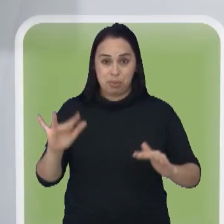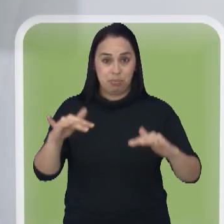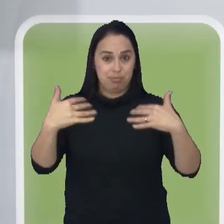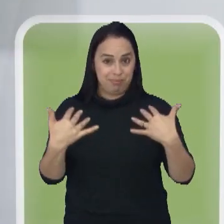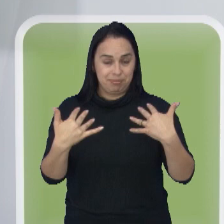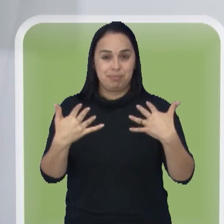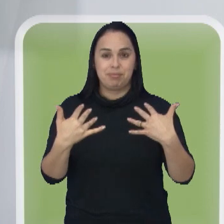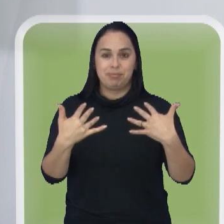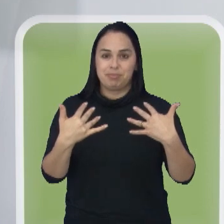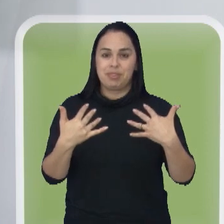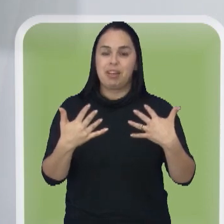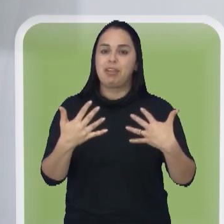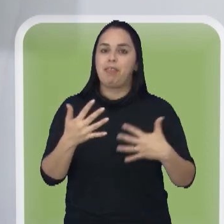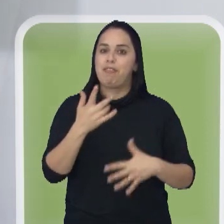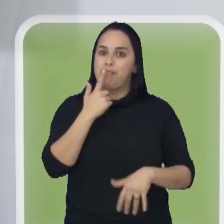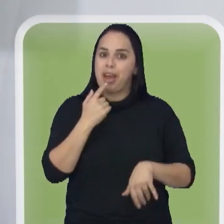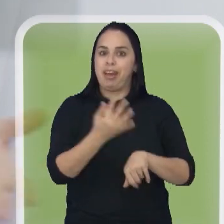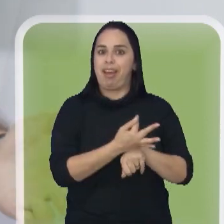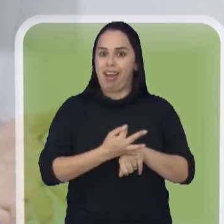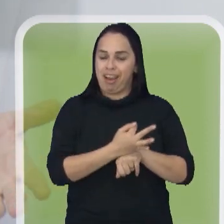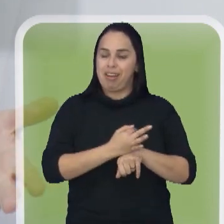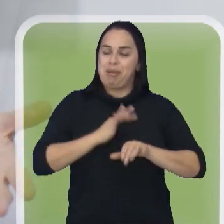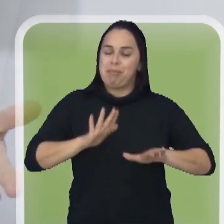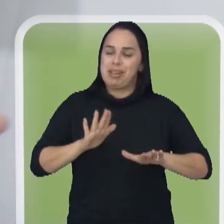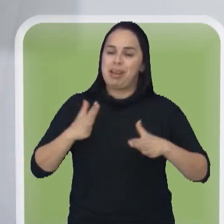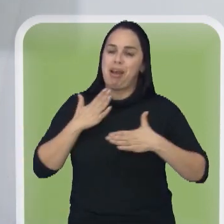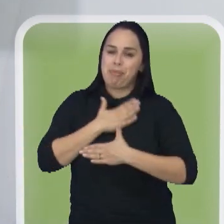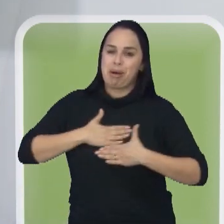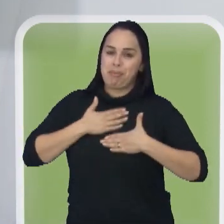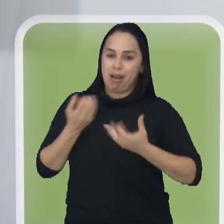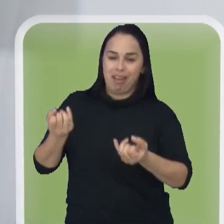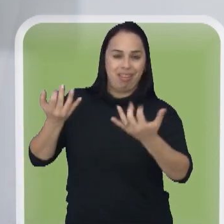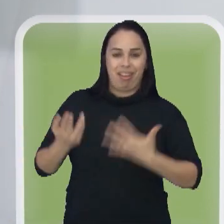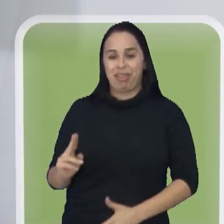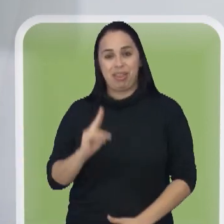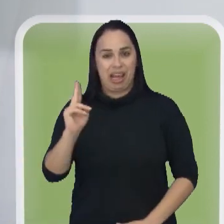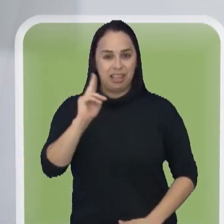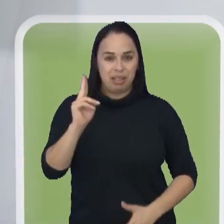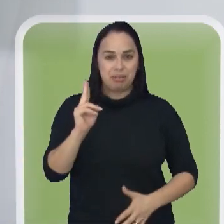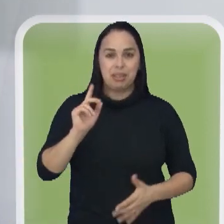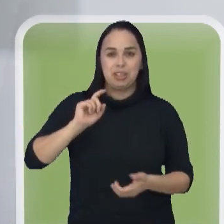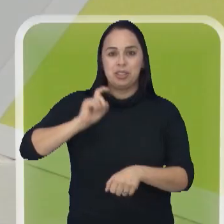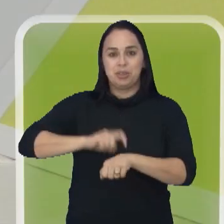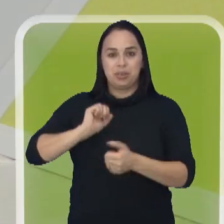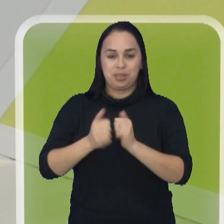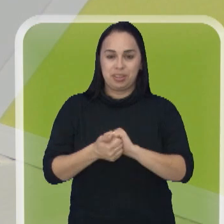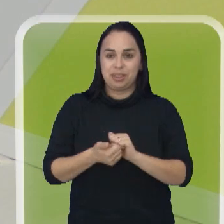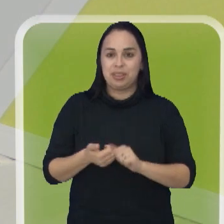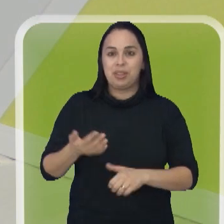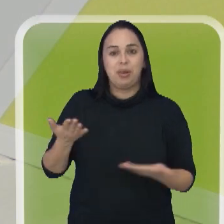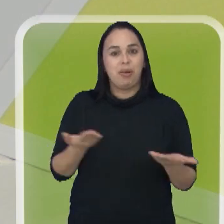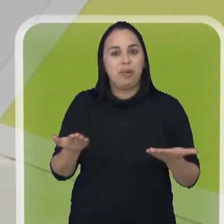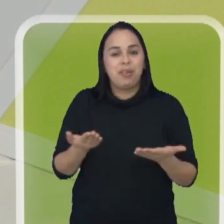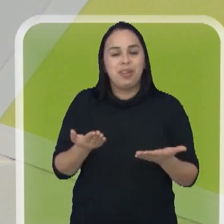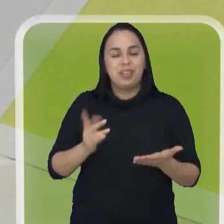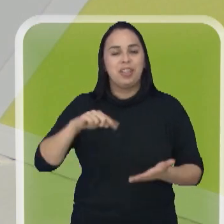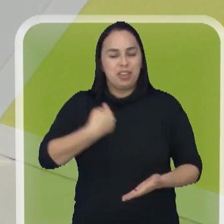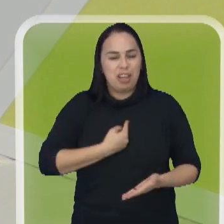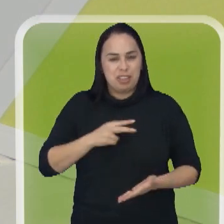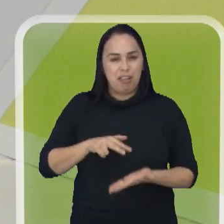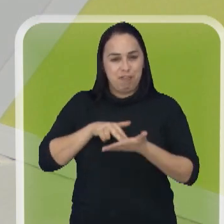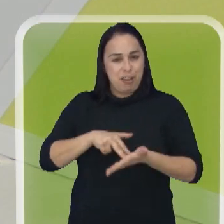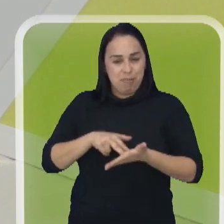casa. Mesmo no feriado, é sempre um prazer inenarrável estar em mais uma Hora do Esporte. Feriadão, estamos aqui firme e forte